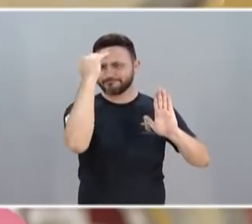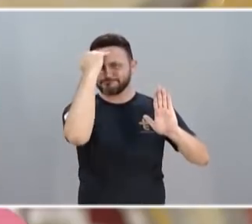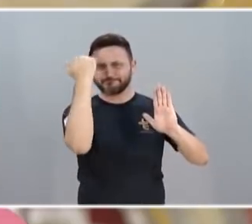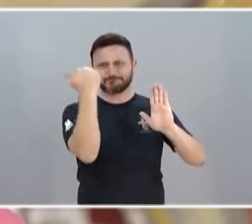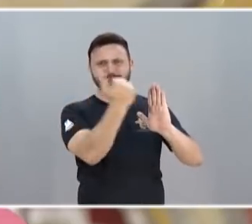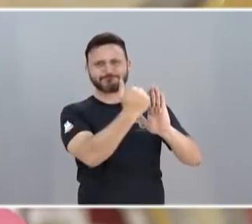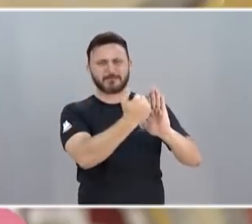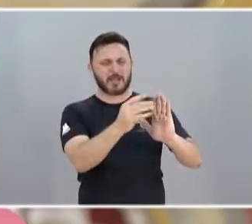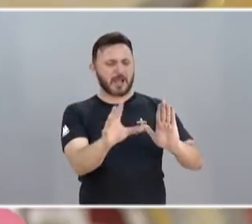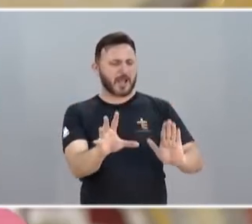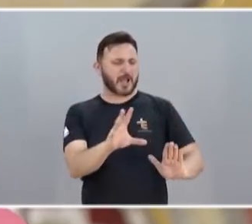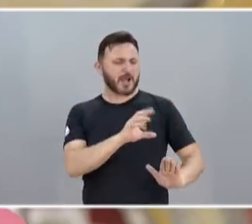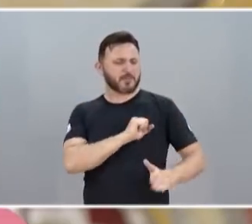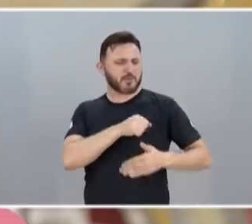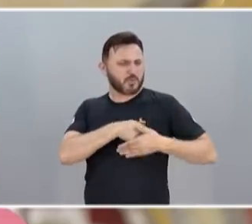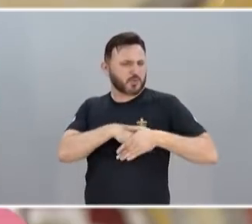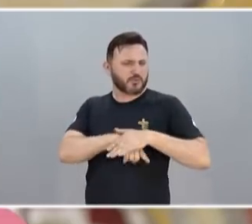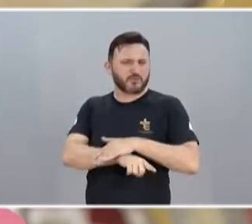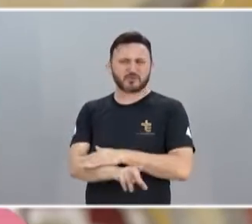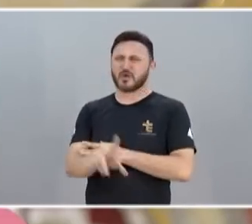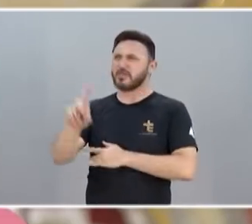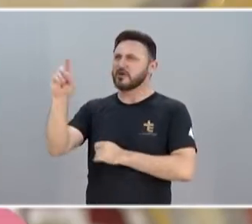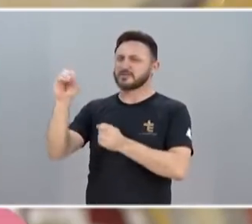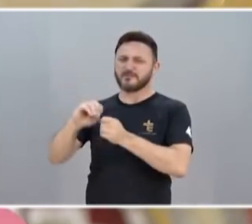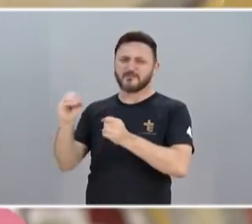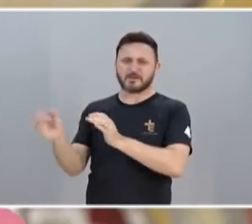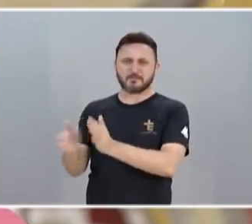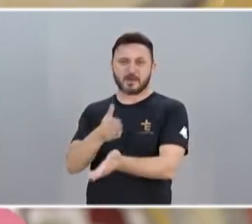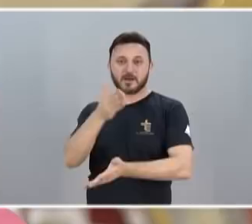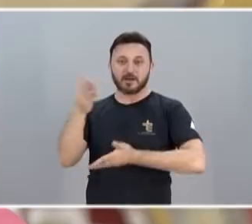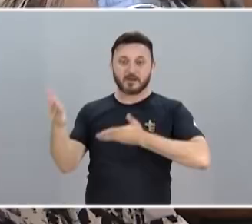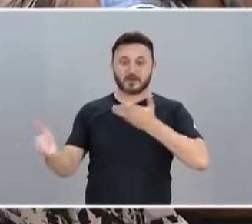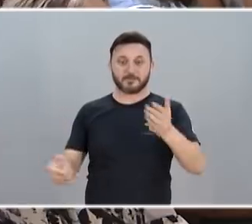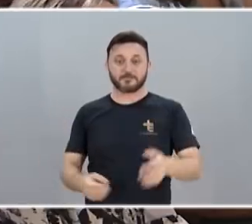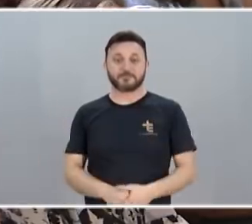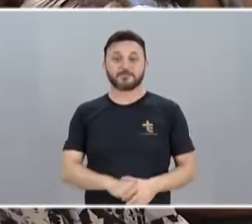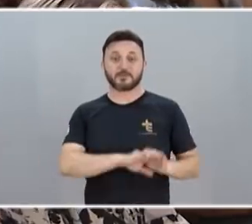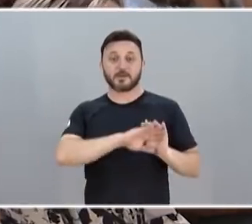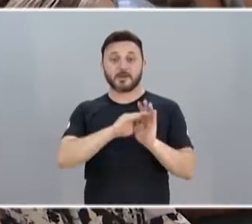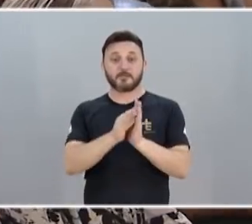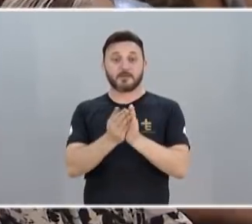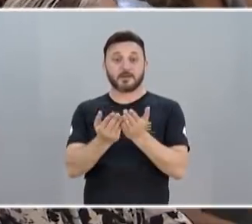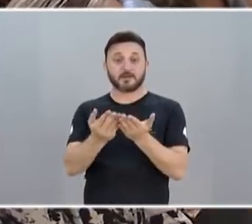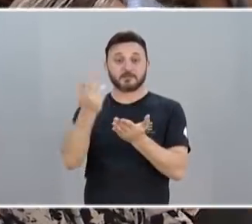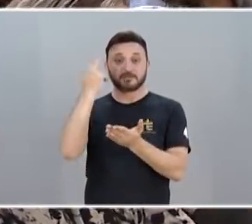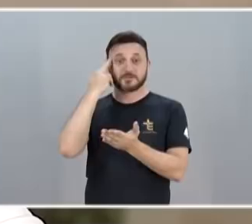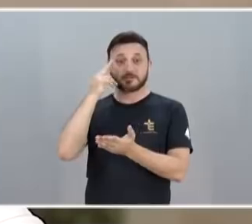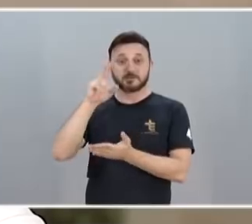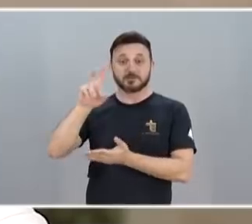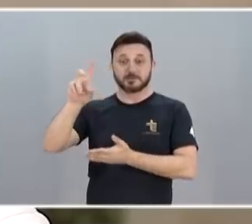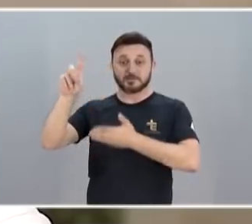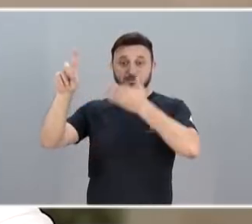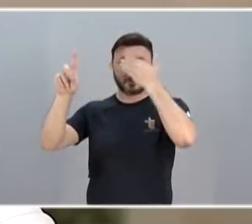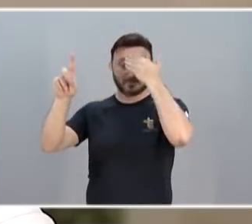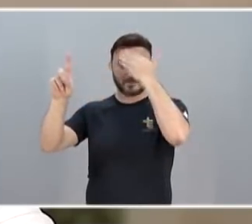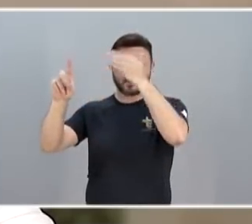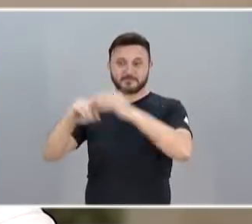é plenamente realizado. Palavra do Senhor. Graças a Deus.